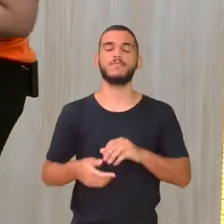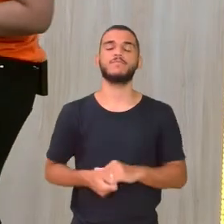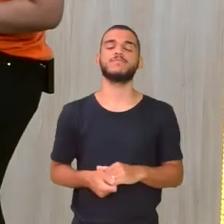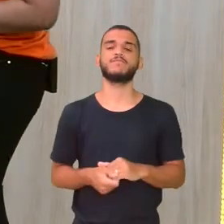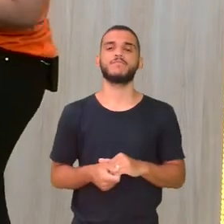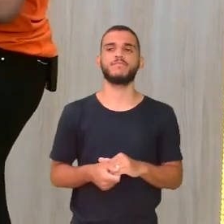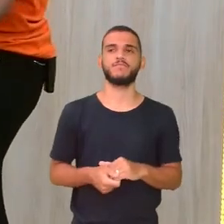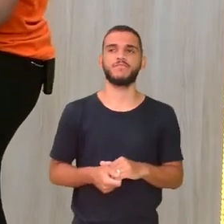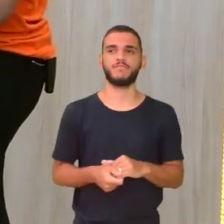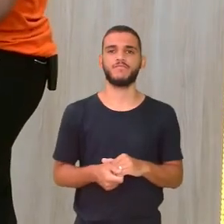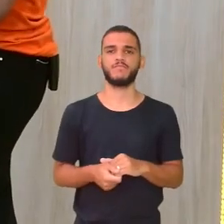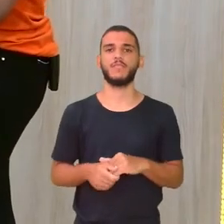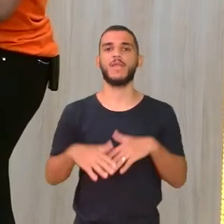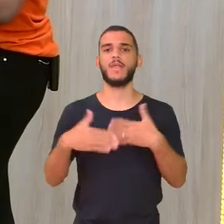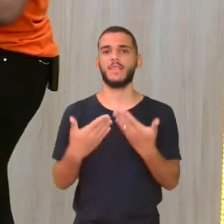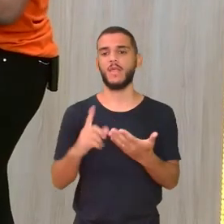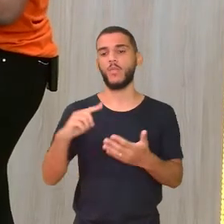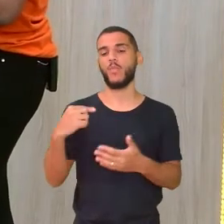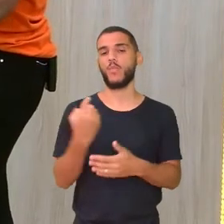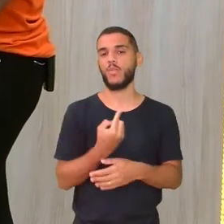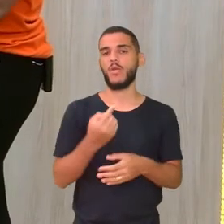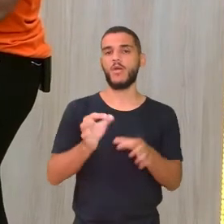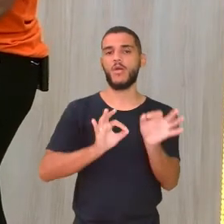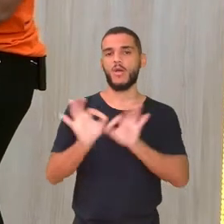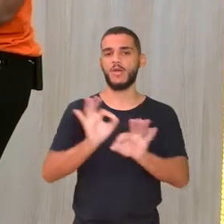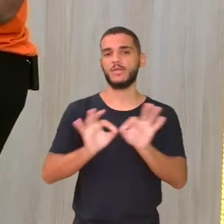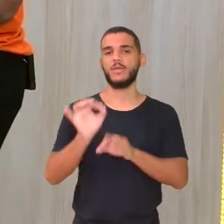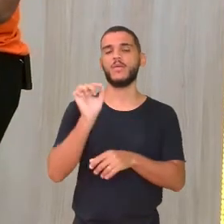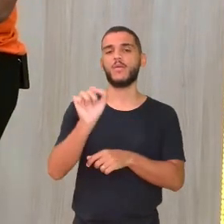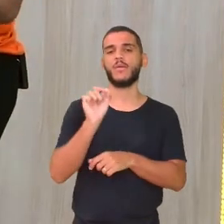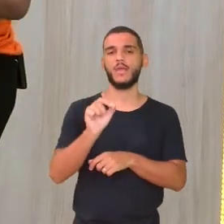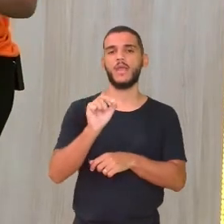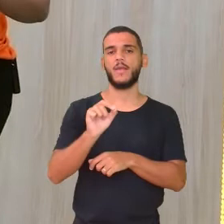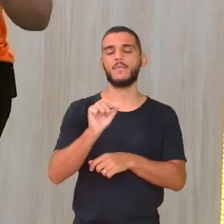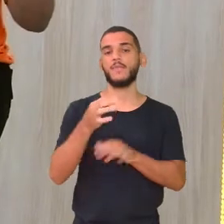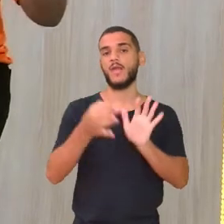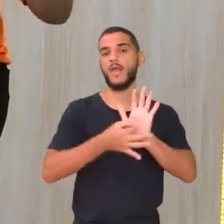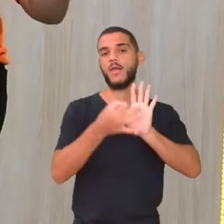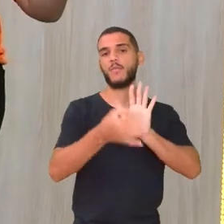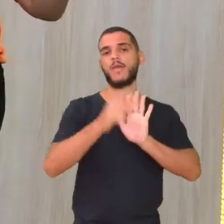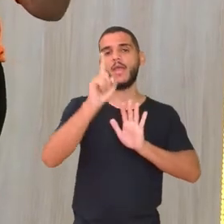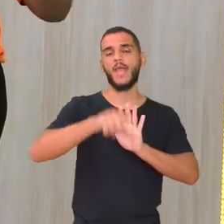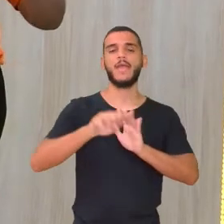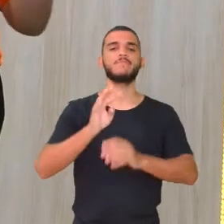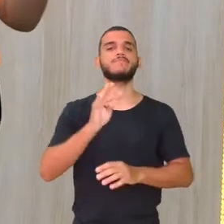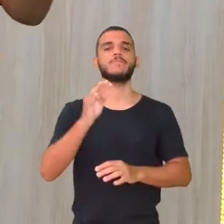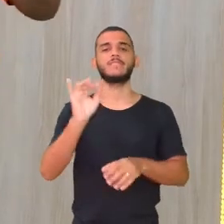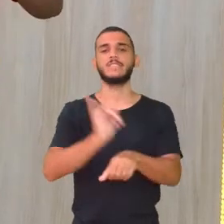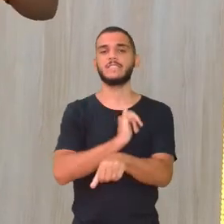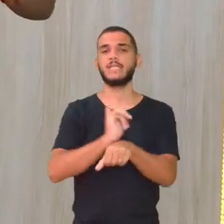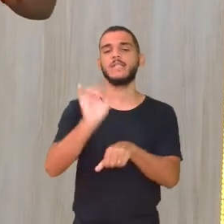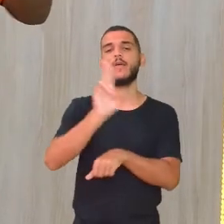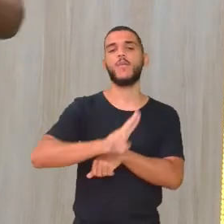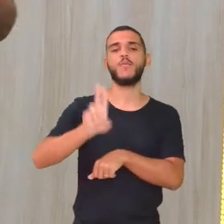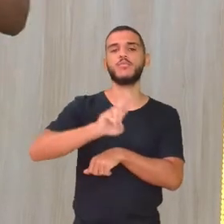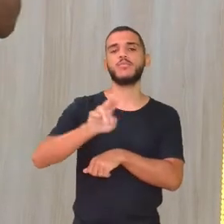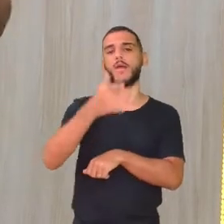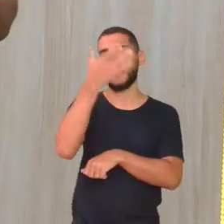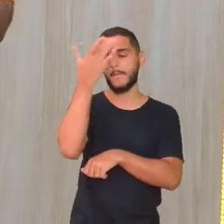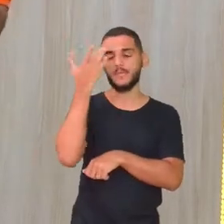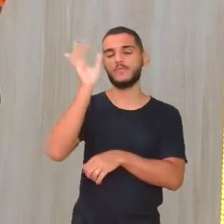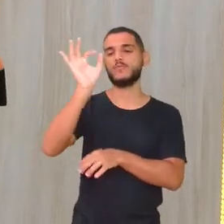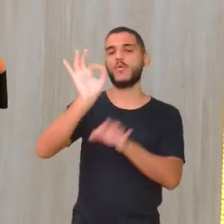vai emendar com o argumento, que é a técnica utilizada para esse indivíduo organizar